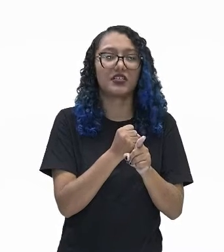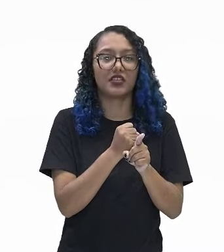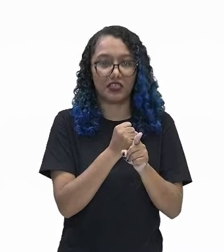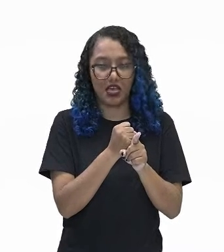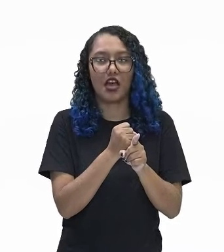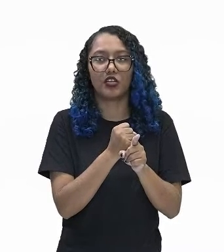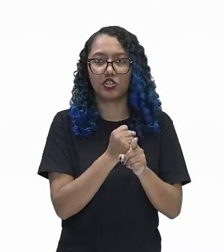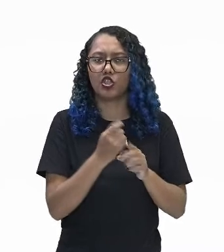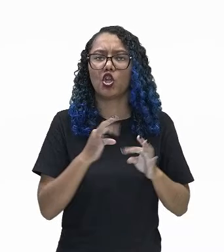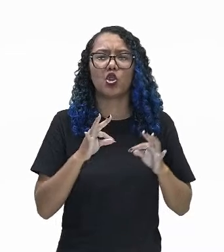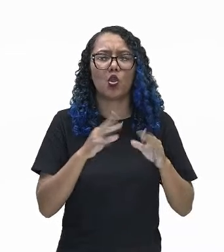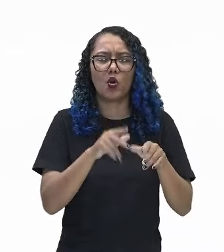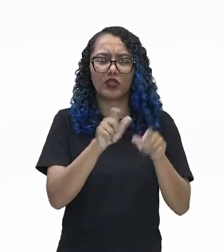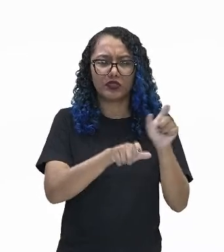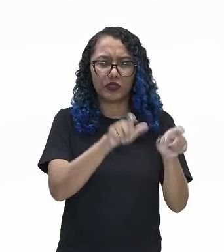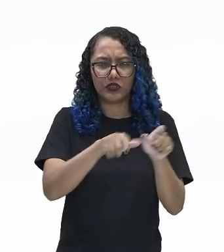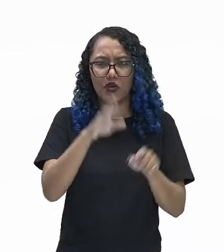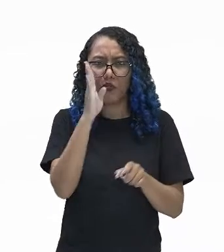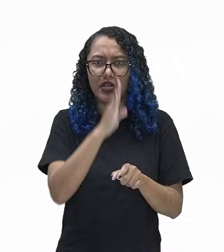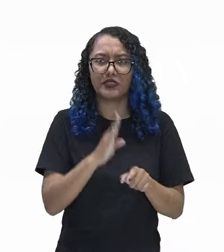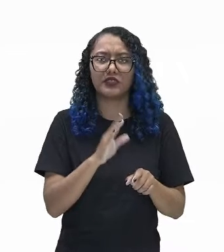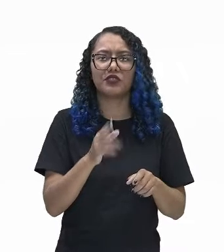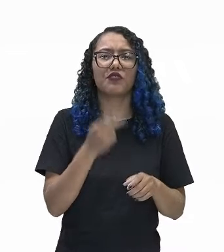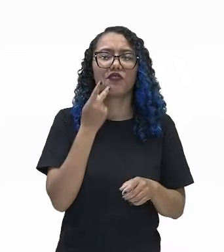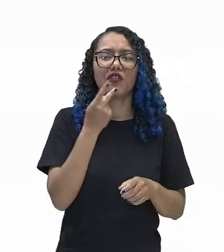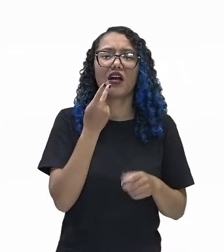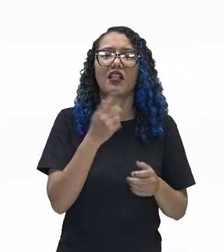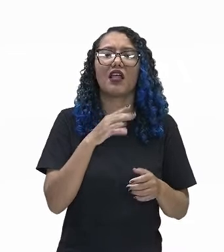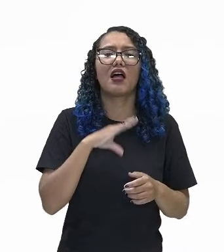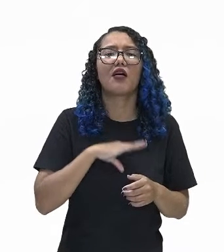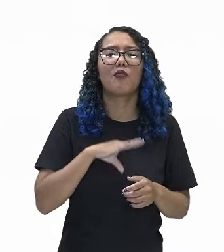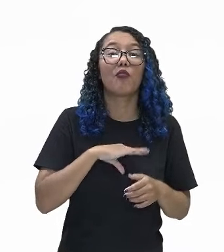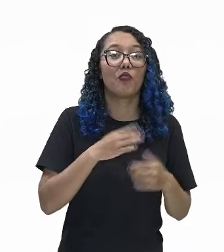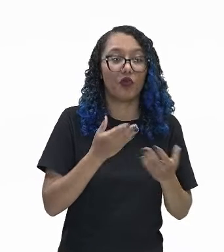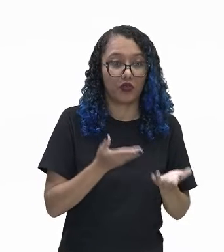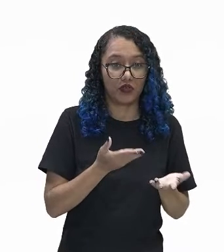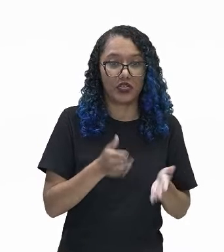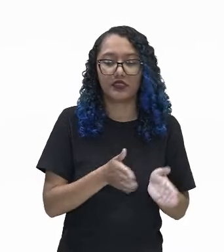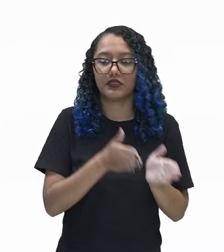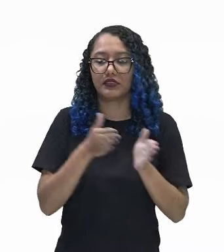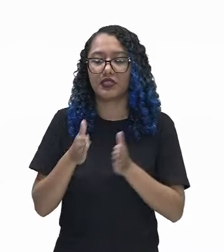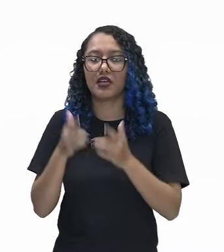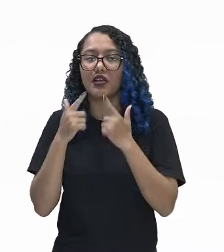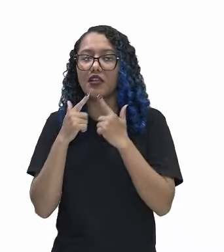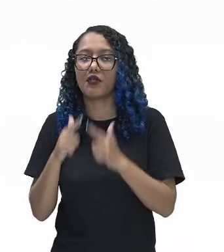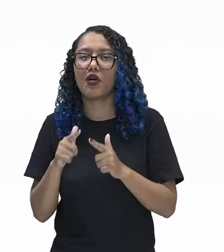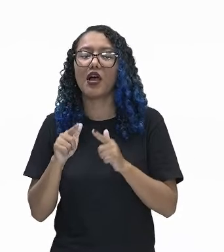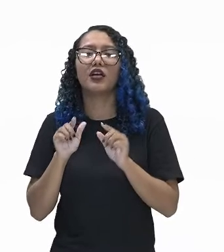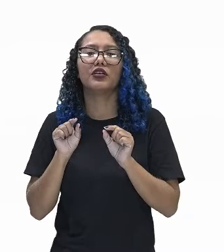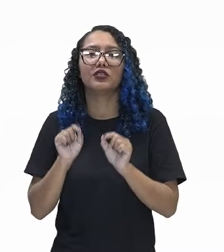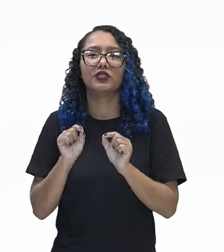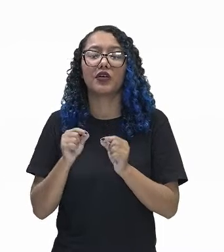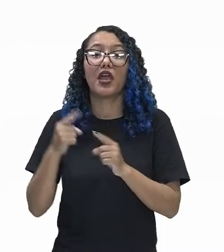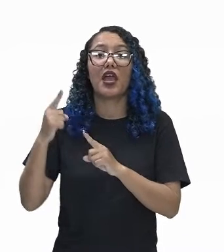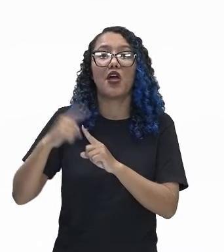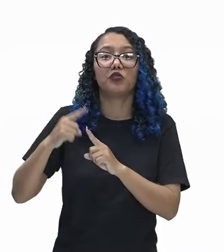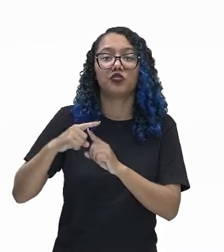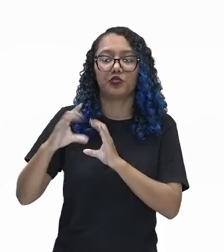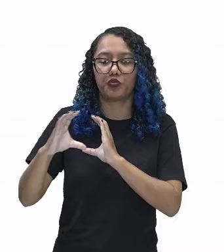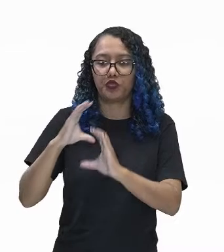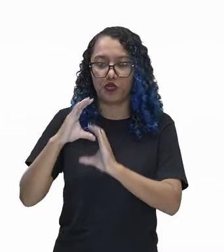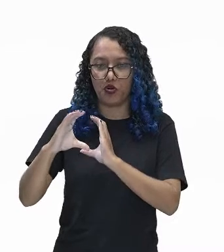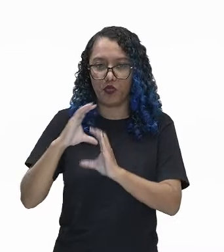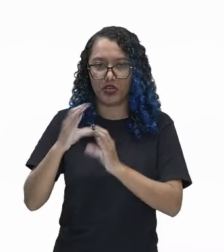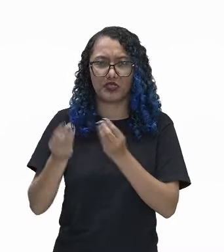língua portuguesa. Já a linguagem é algo mais específico. Como eu me comunico a língua, a forma que eu utilizo